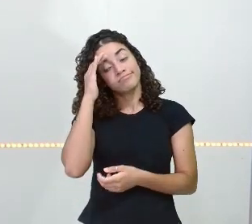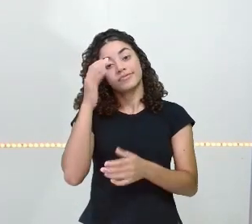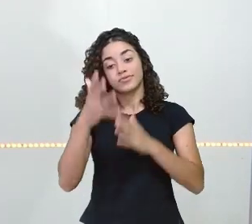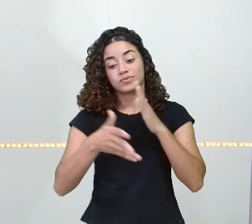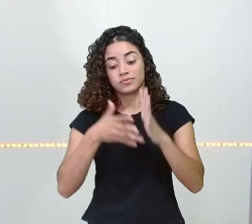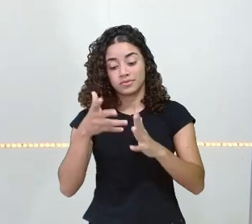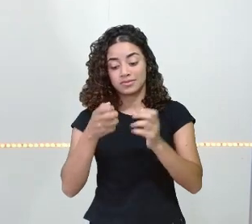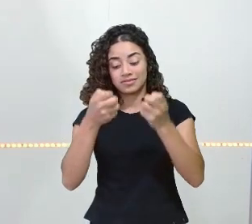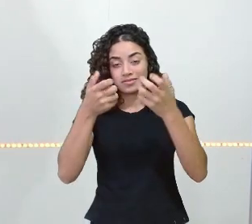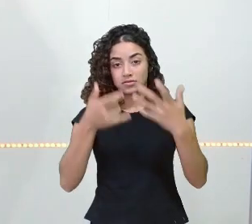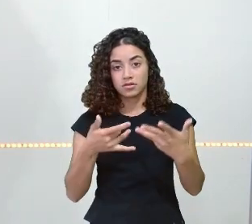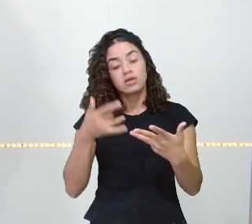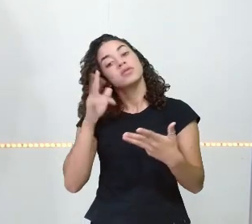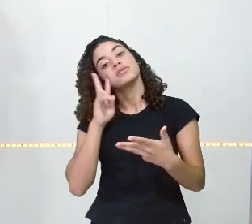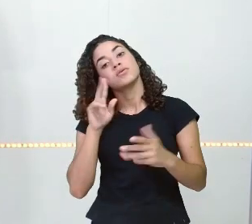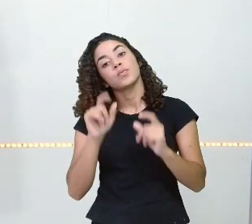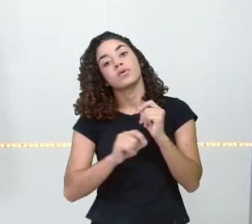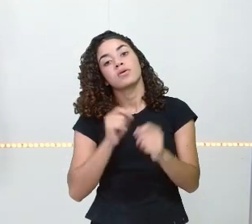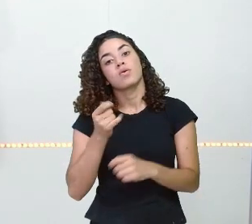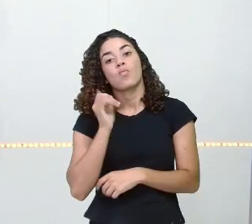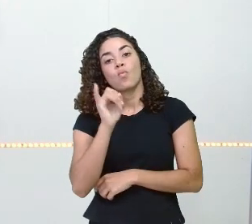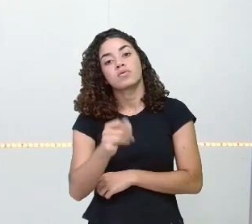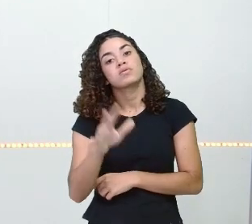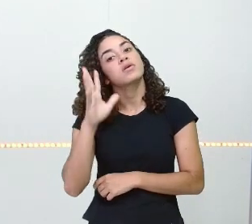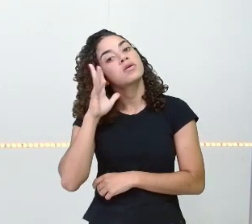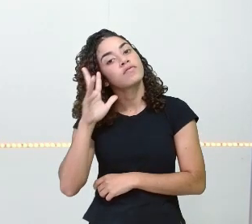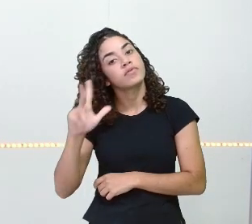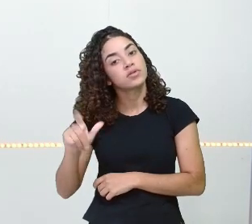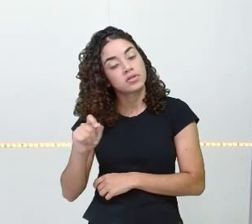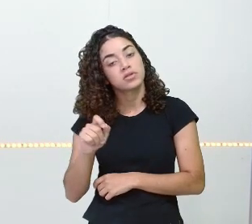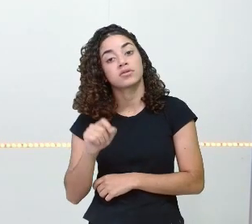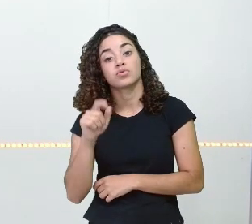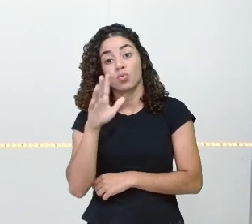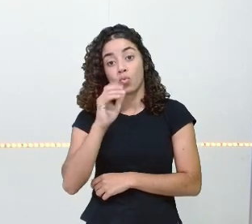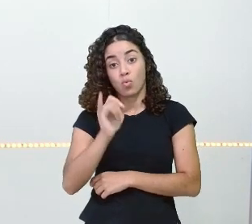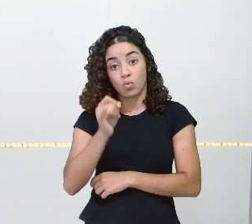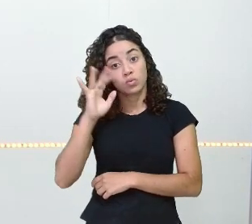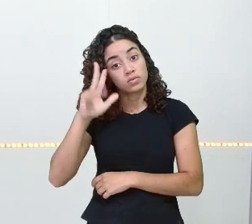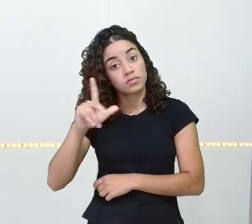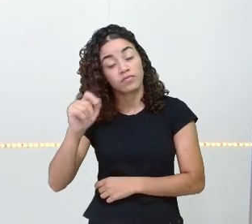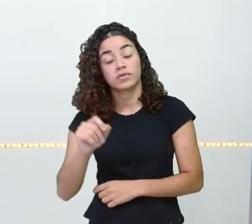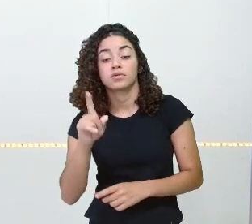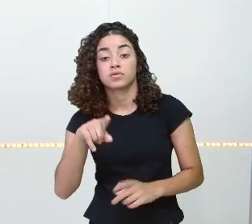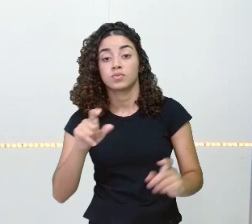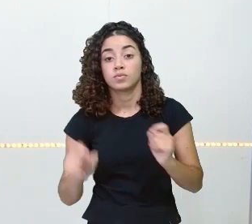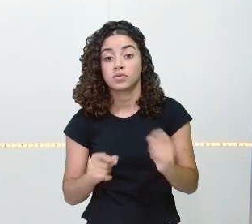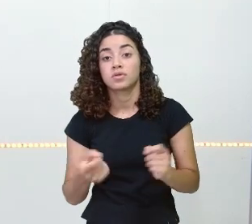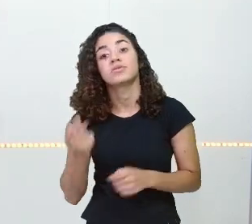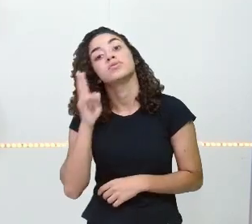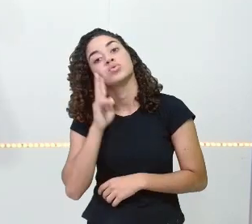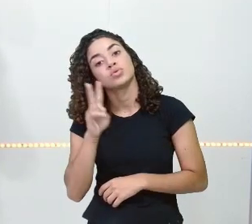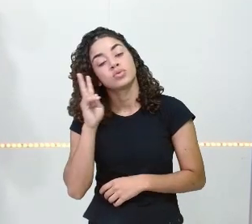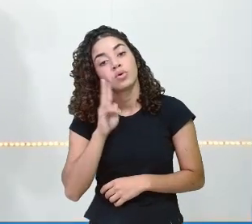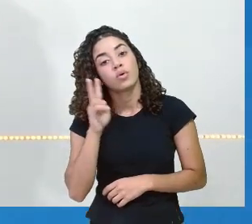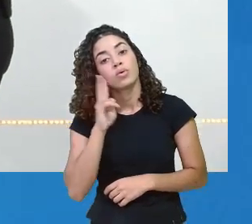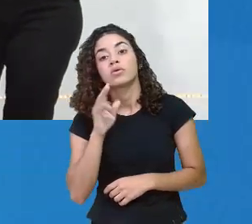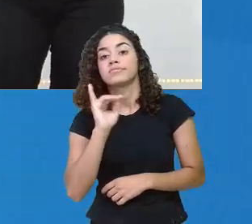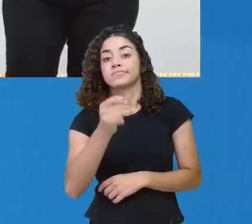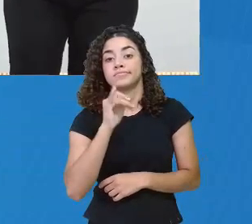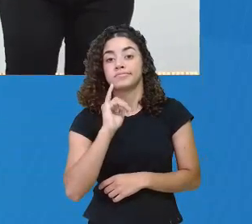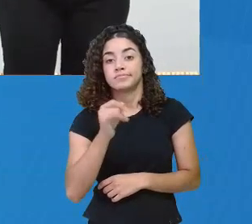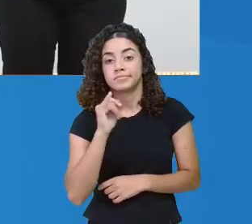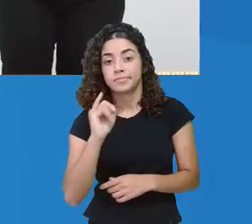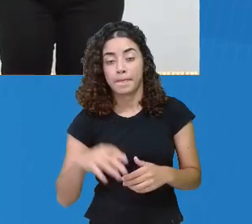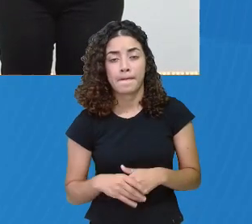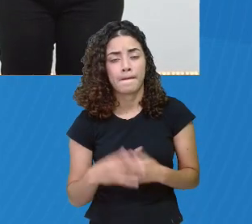foi um conto africano. Então, conto africano são histórias contadas